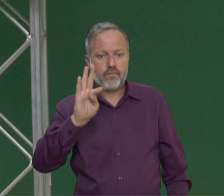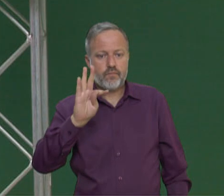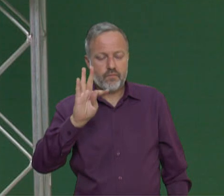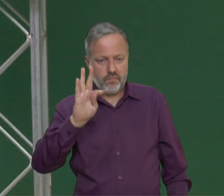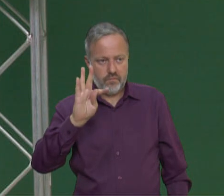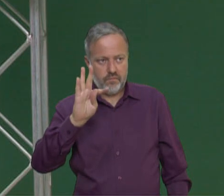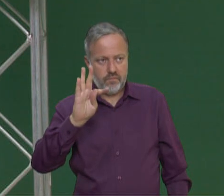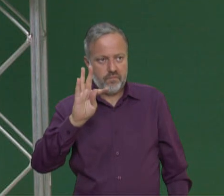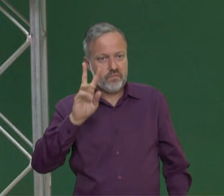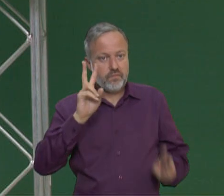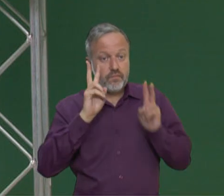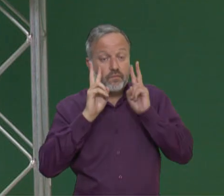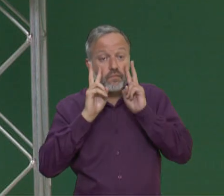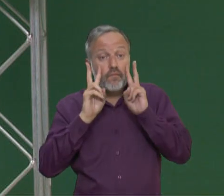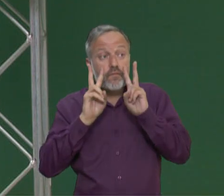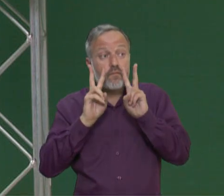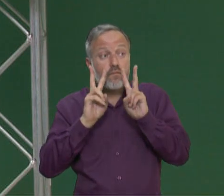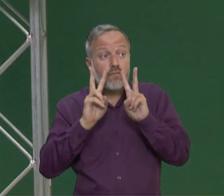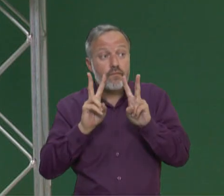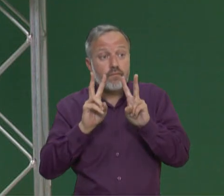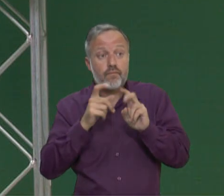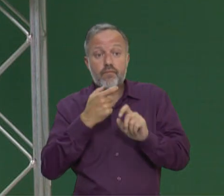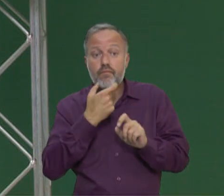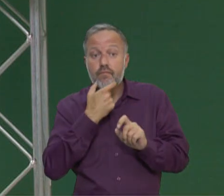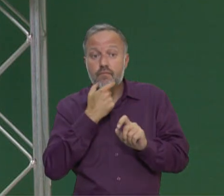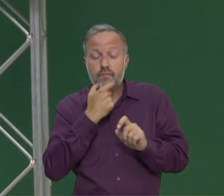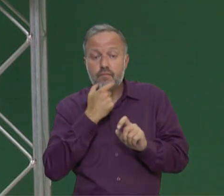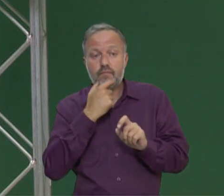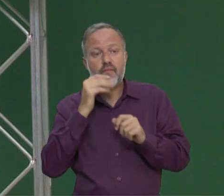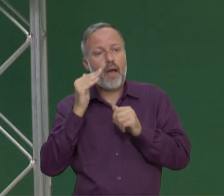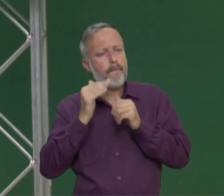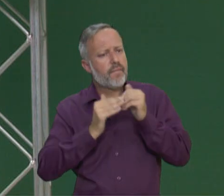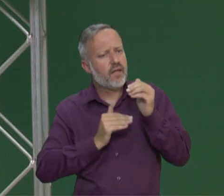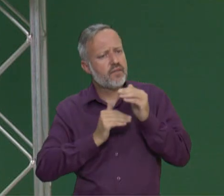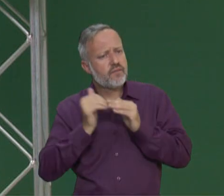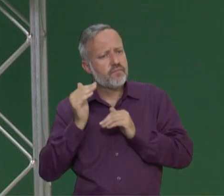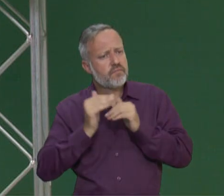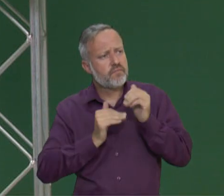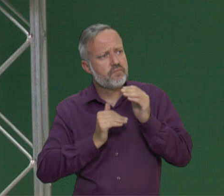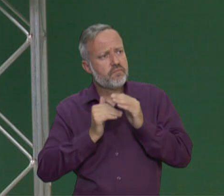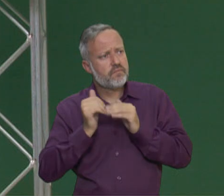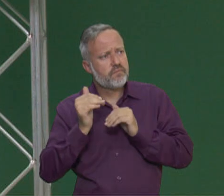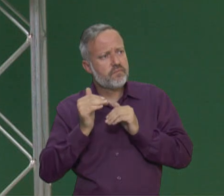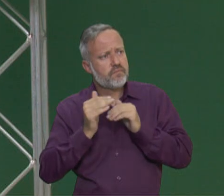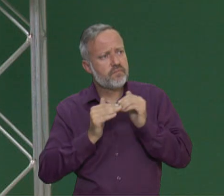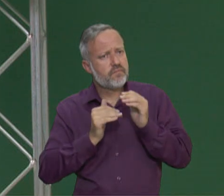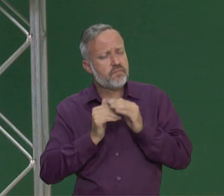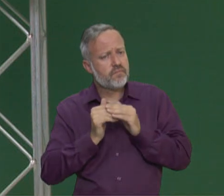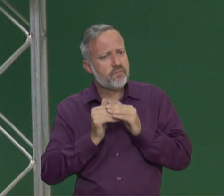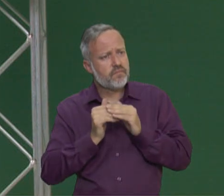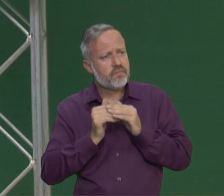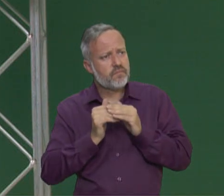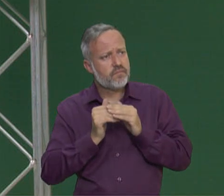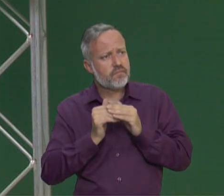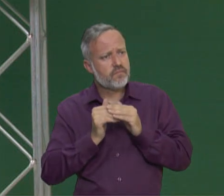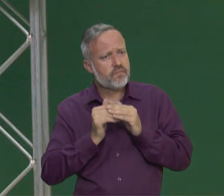em inglês é uma língua prática, é uma língua de business. Então, você tem